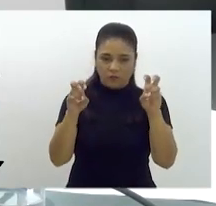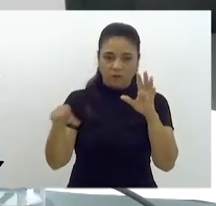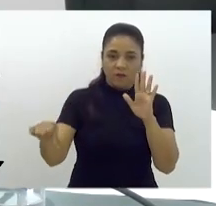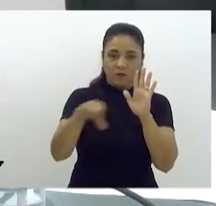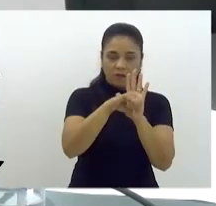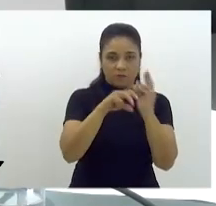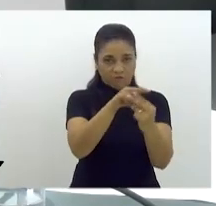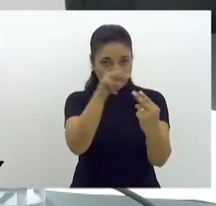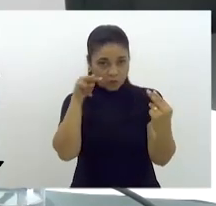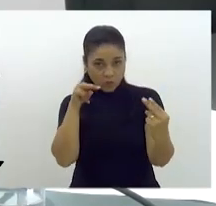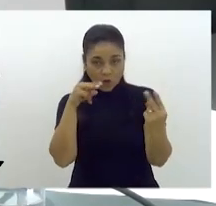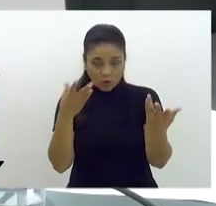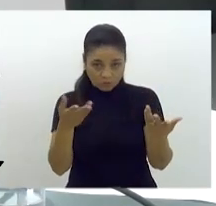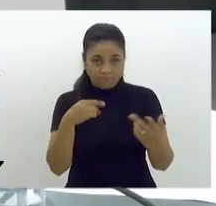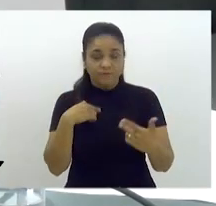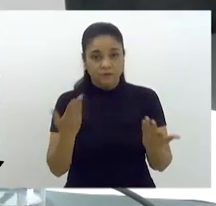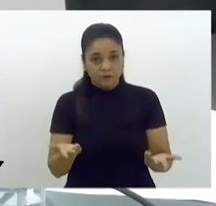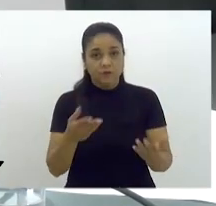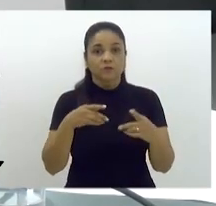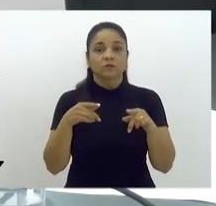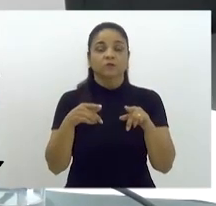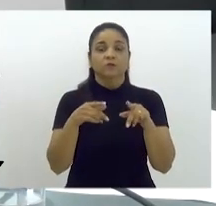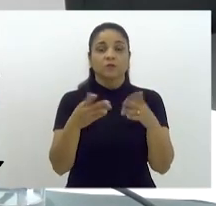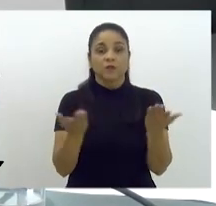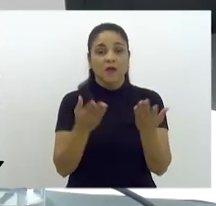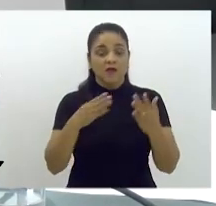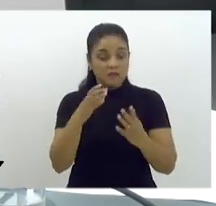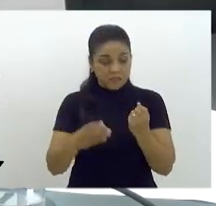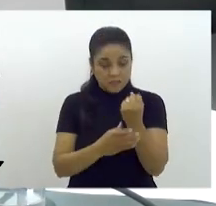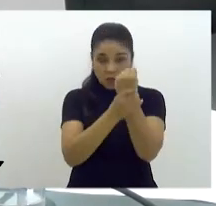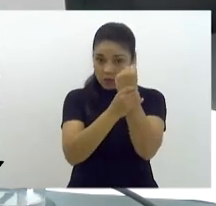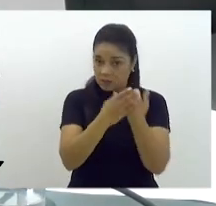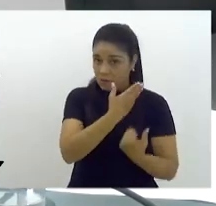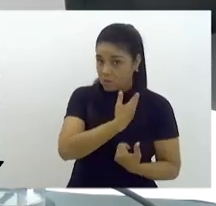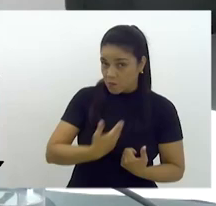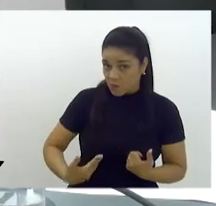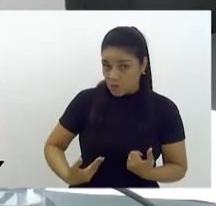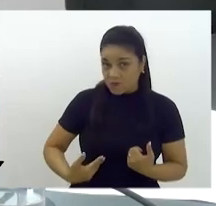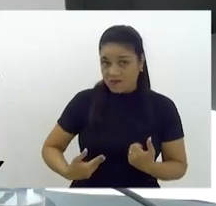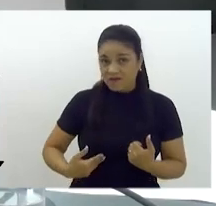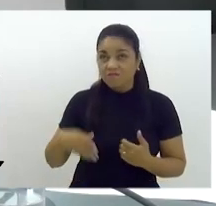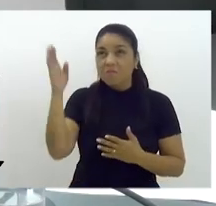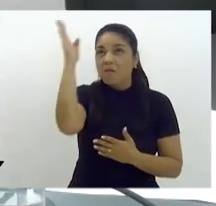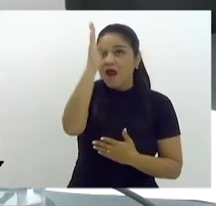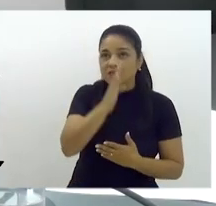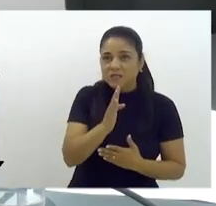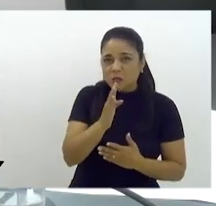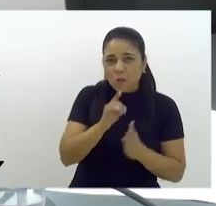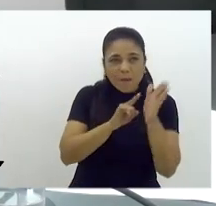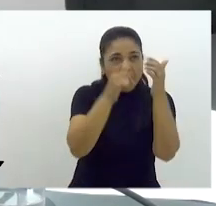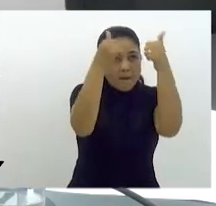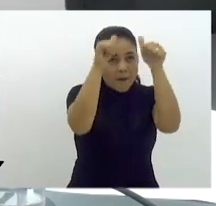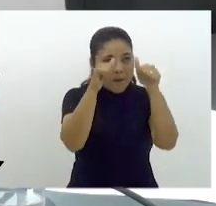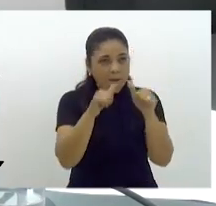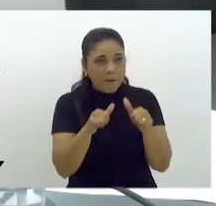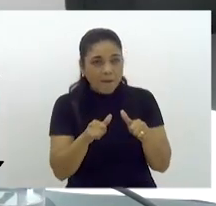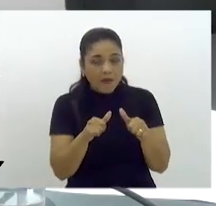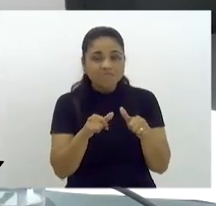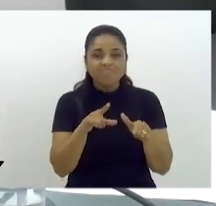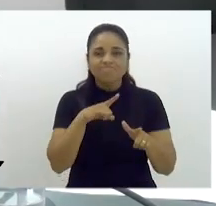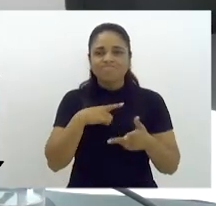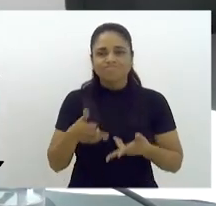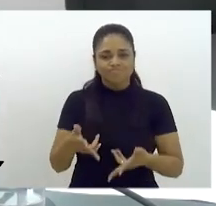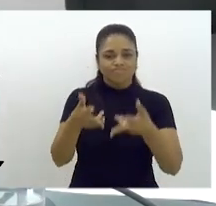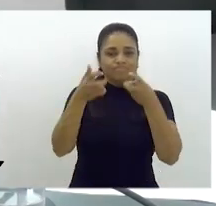análises feitas pelo Favo de Segurança Pública que faz uma análise de todo o Brasil nós verificamos que houve um